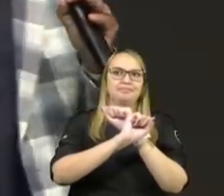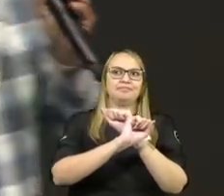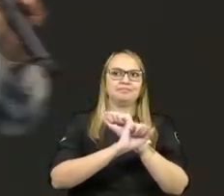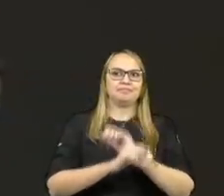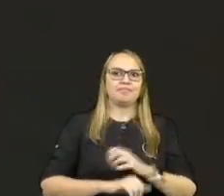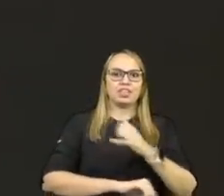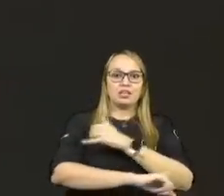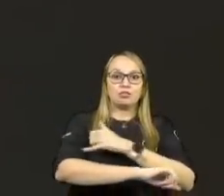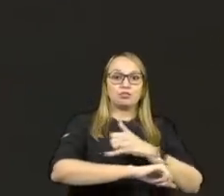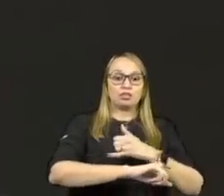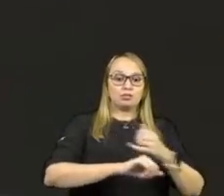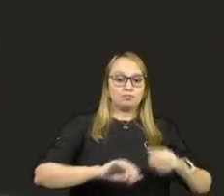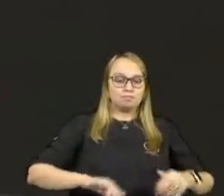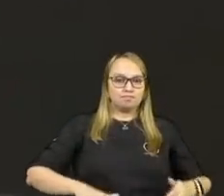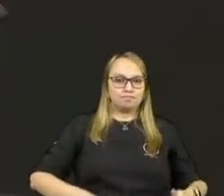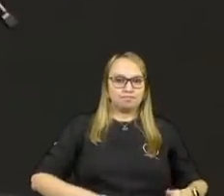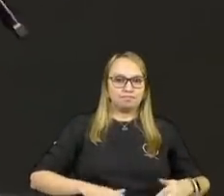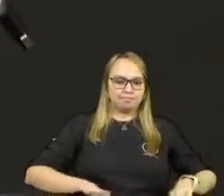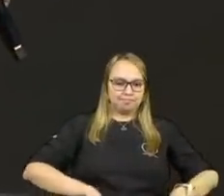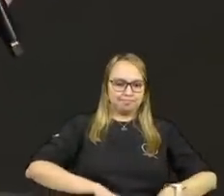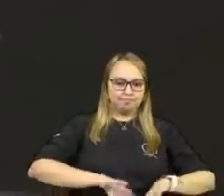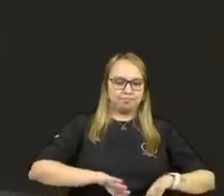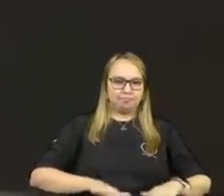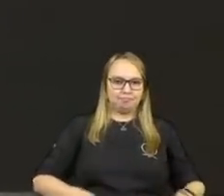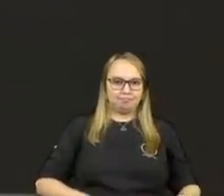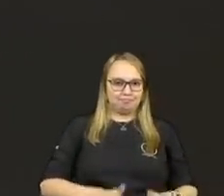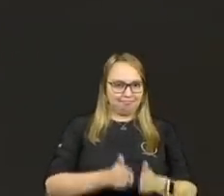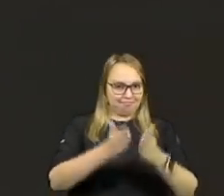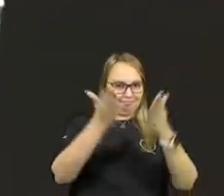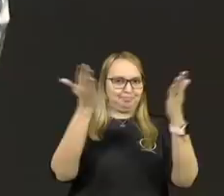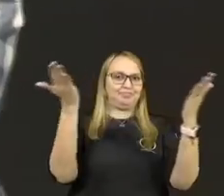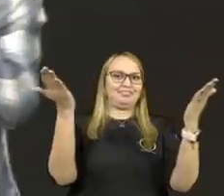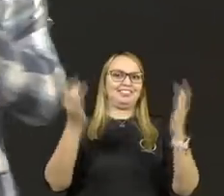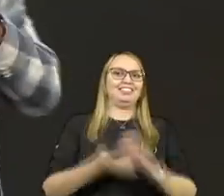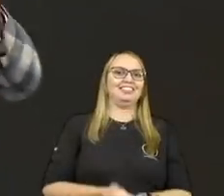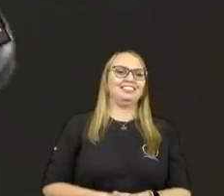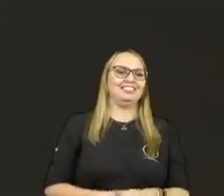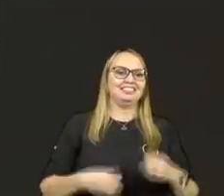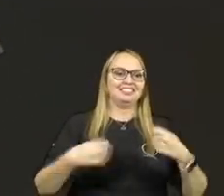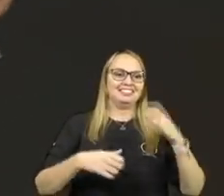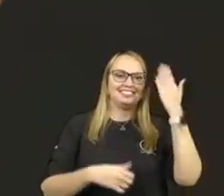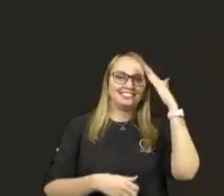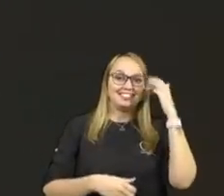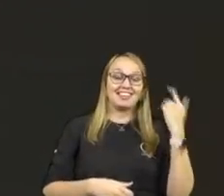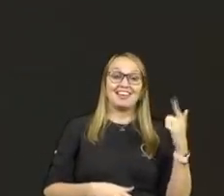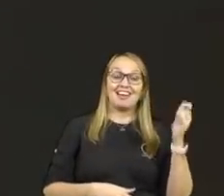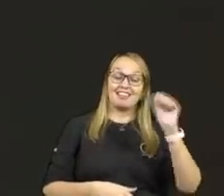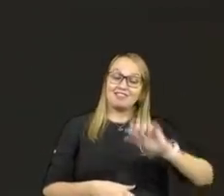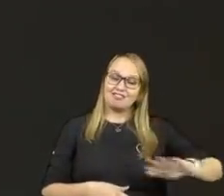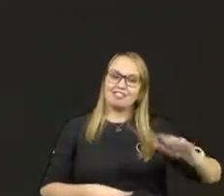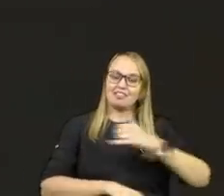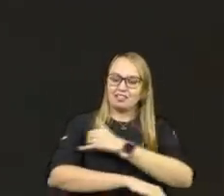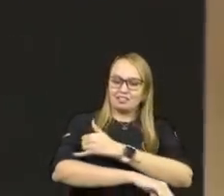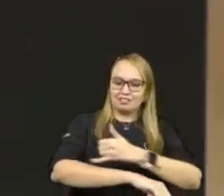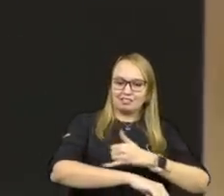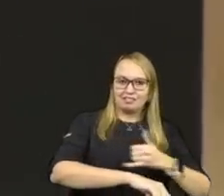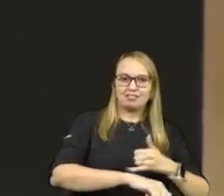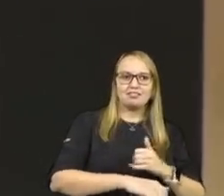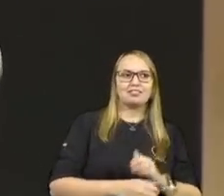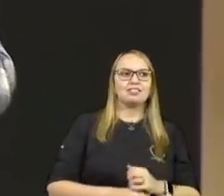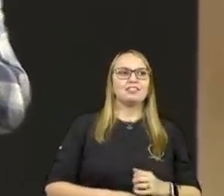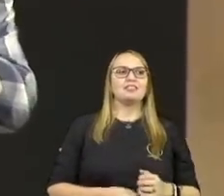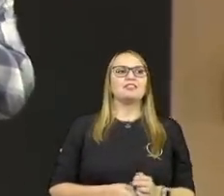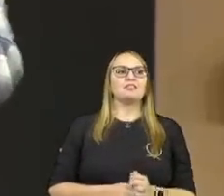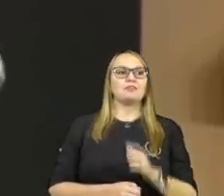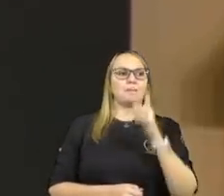E o Jordão foi aberto. Mas você tem que entender a geografia. Deixa eu te explicar. O Jordão começa no Mar da Galileia, que está